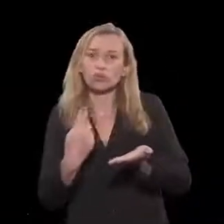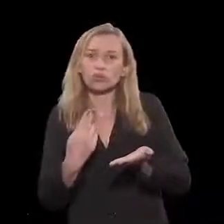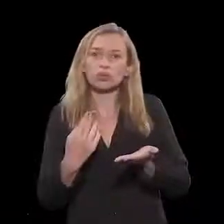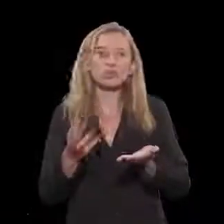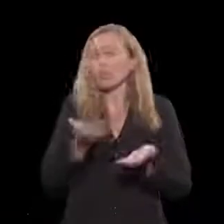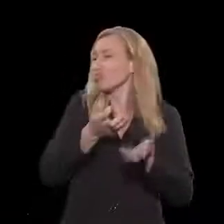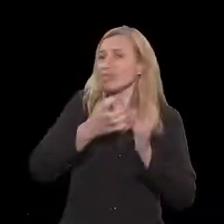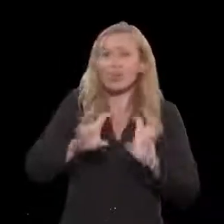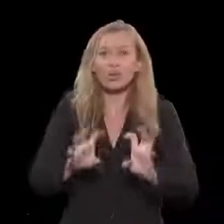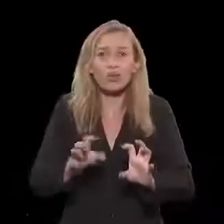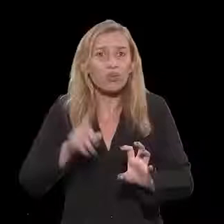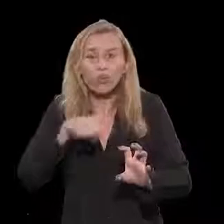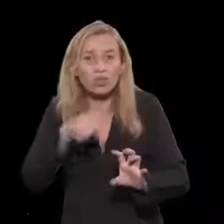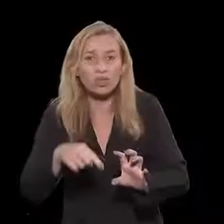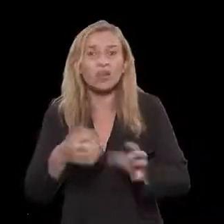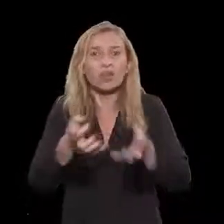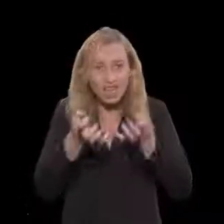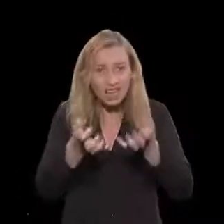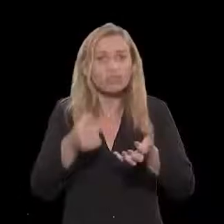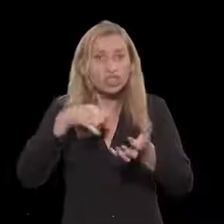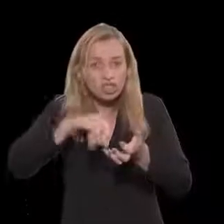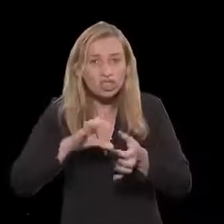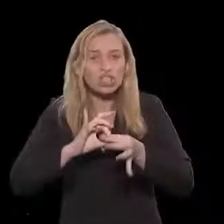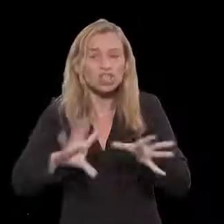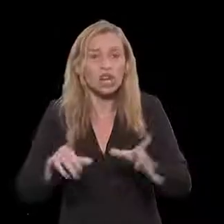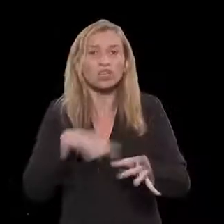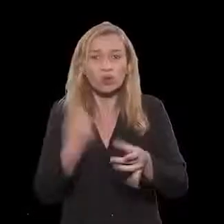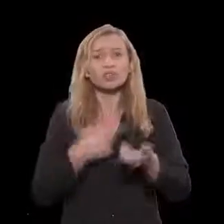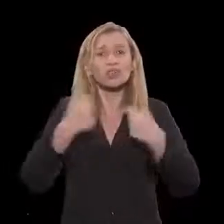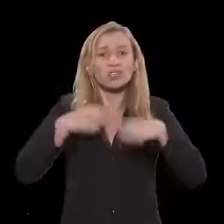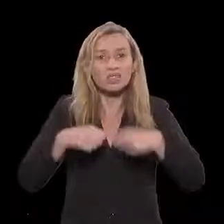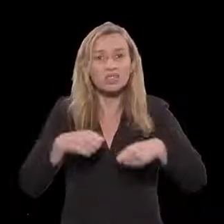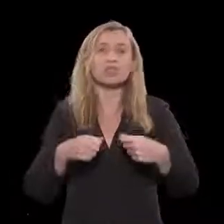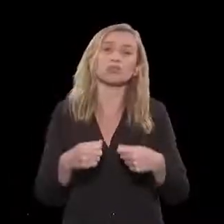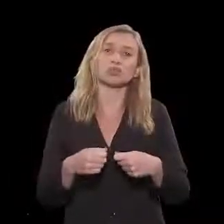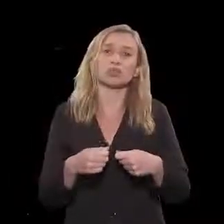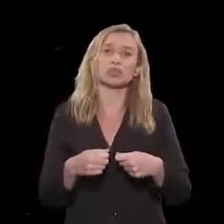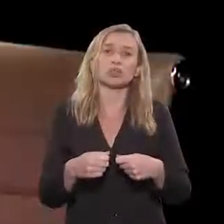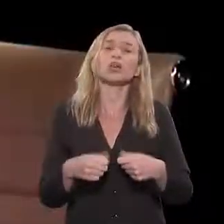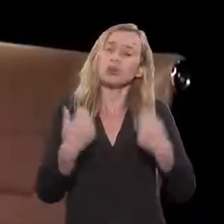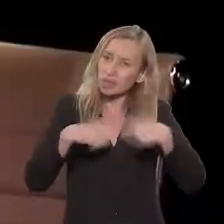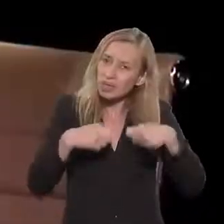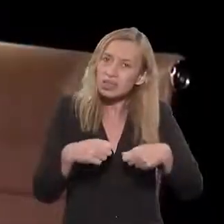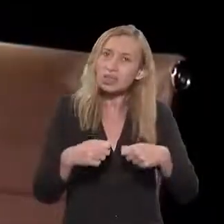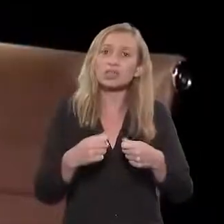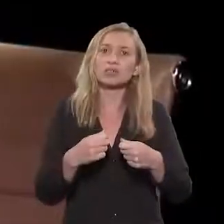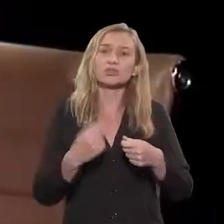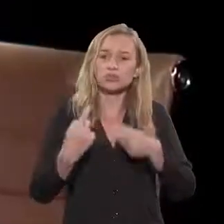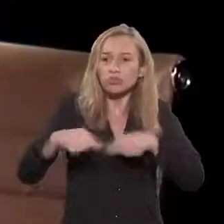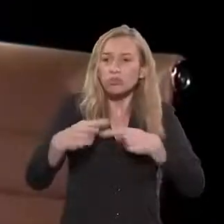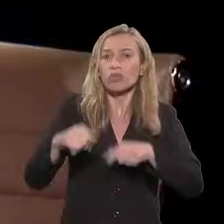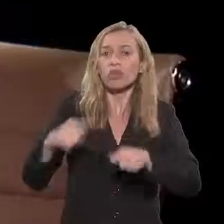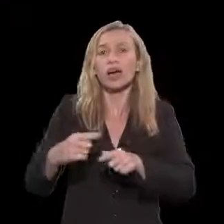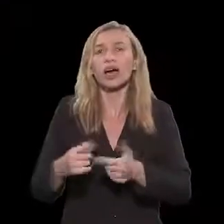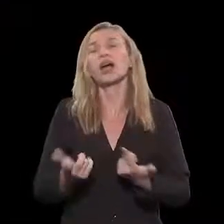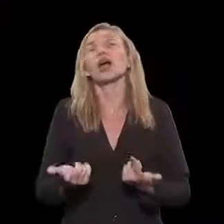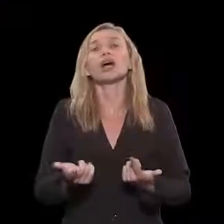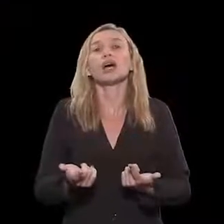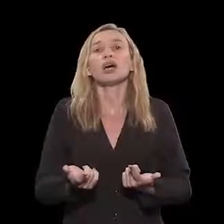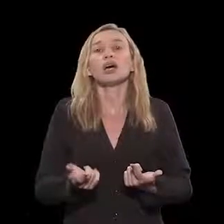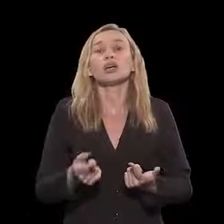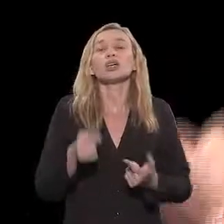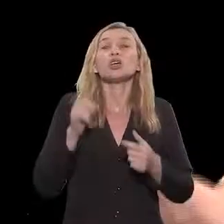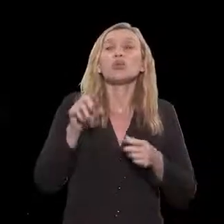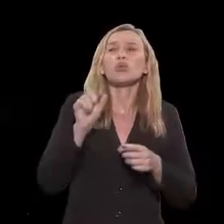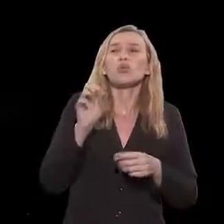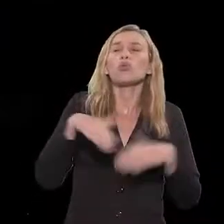falei, não, gente, eu não quero cortar isso. Eu quero deixar isso, porque a gente precisa refletir sobre isso. A gente precisa se provocar,